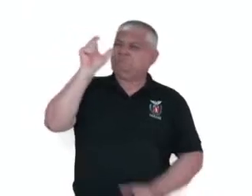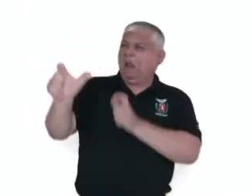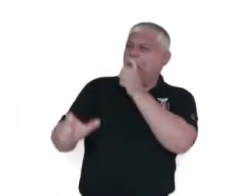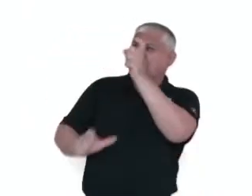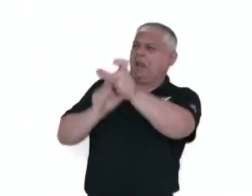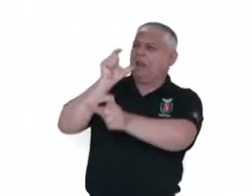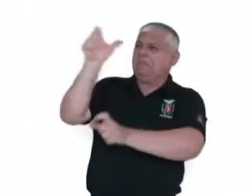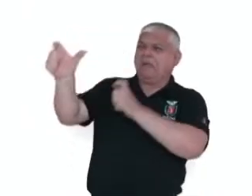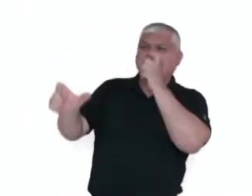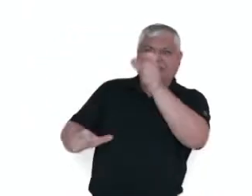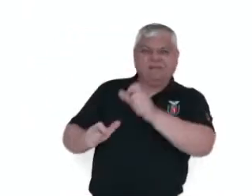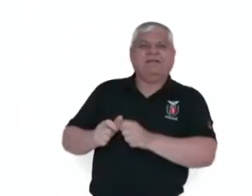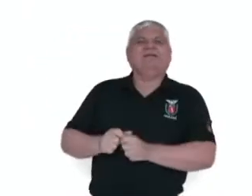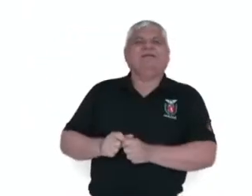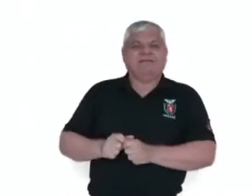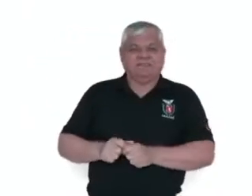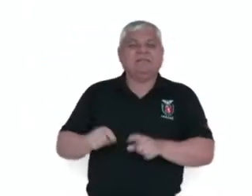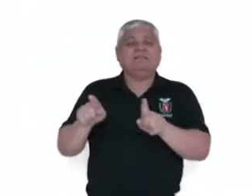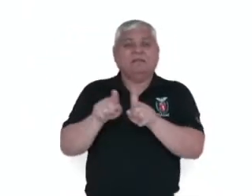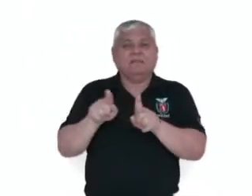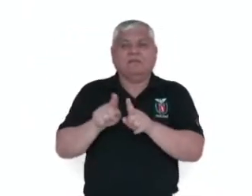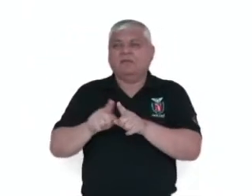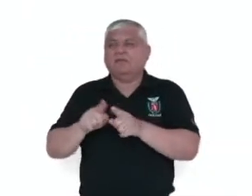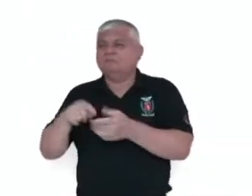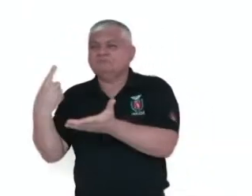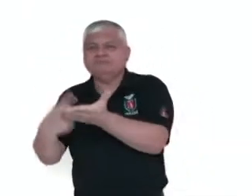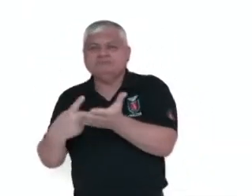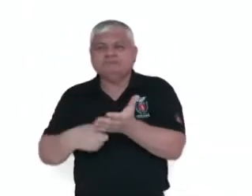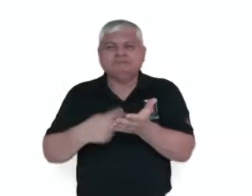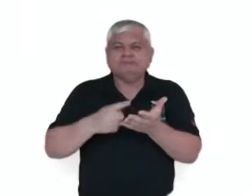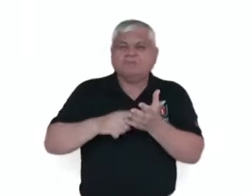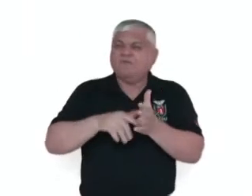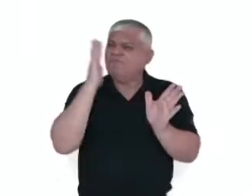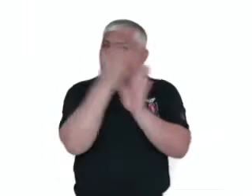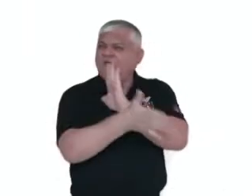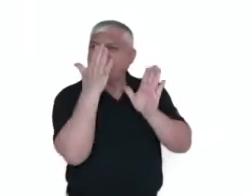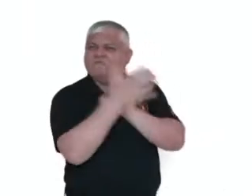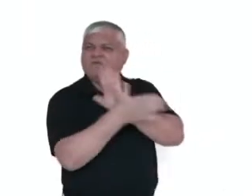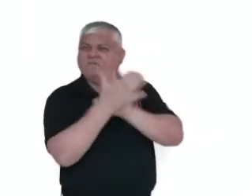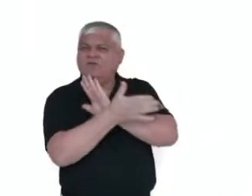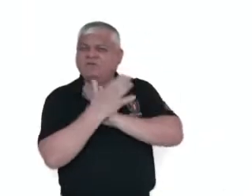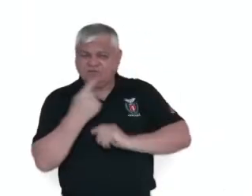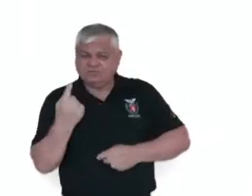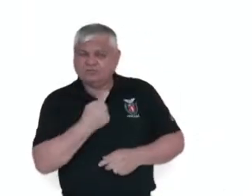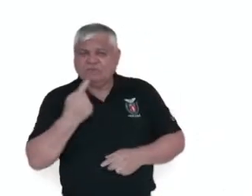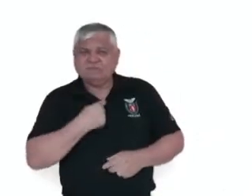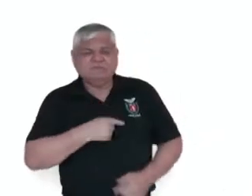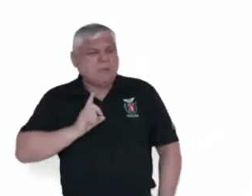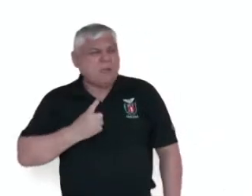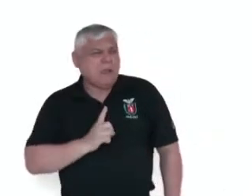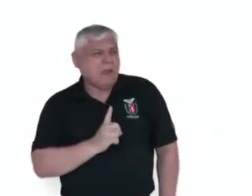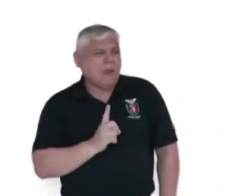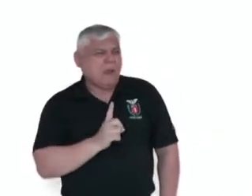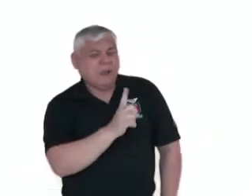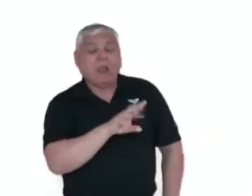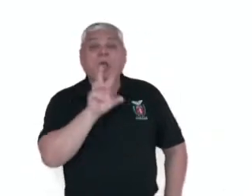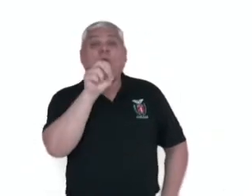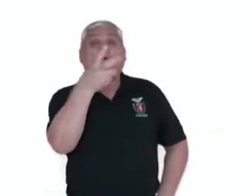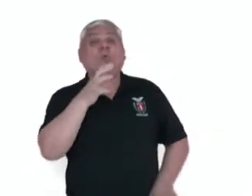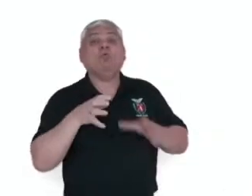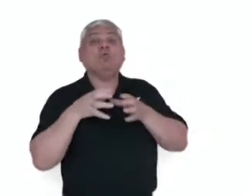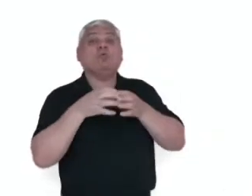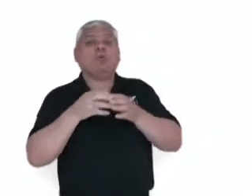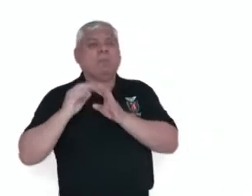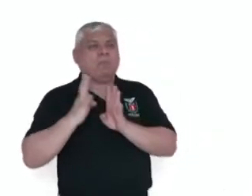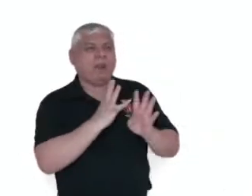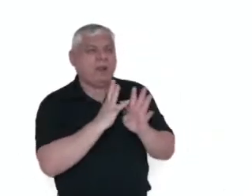senhores, negociando melhores condições de vida e trabalho, fugindo sozinhas ou acompanhados e